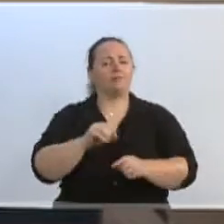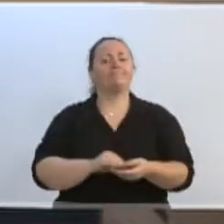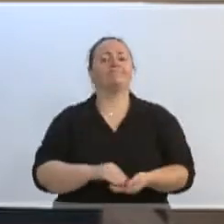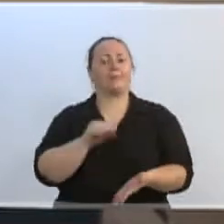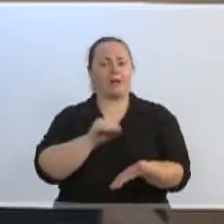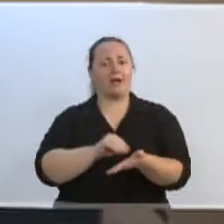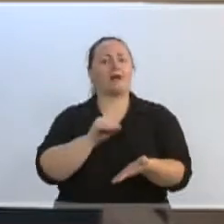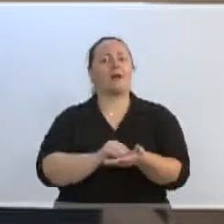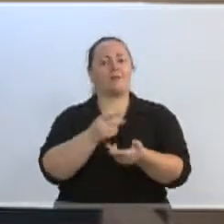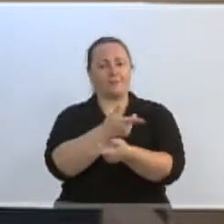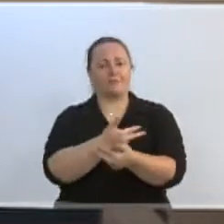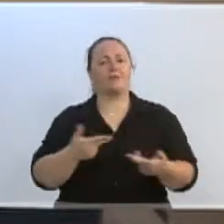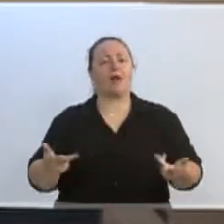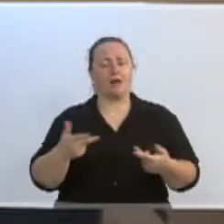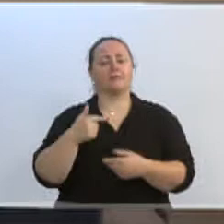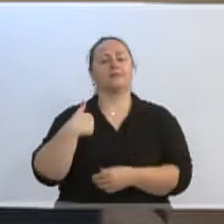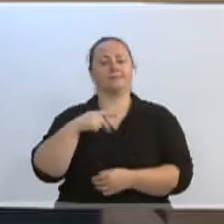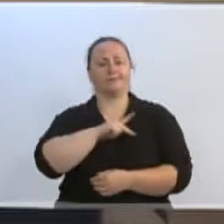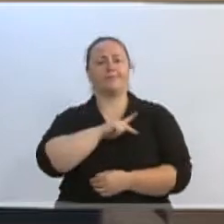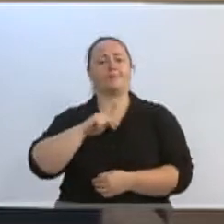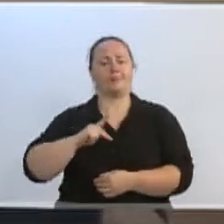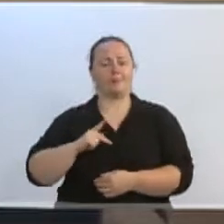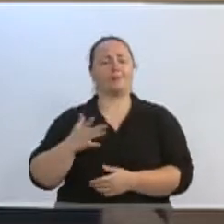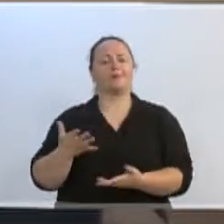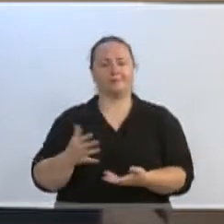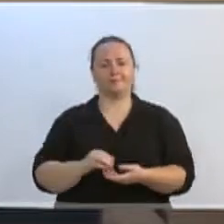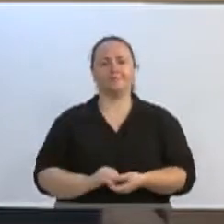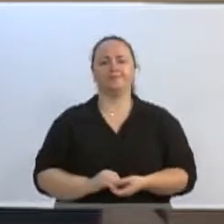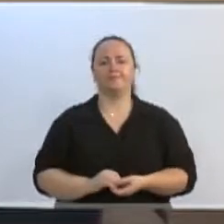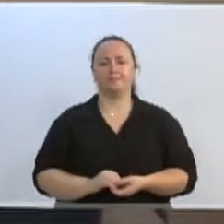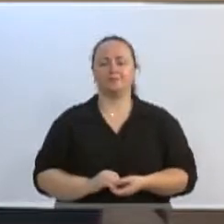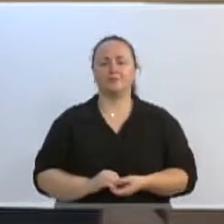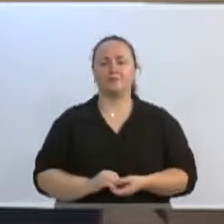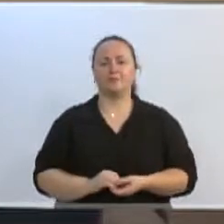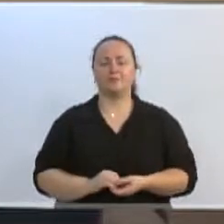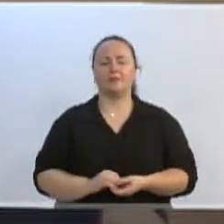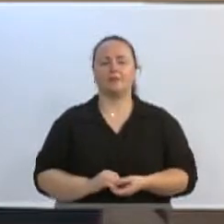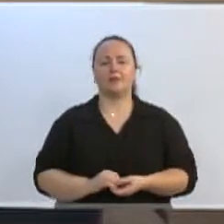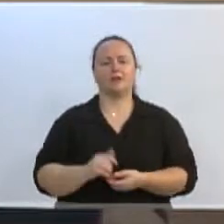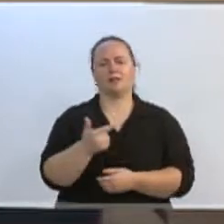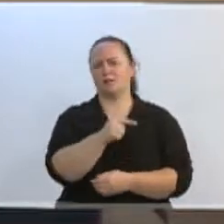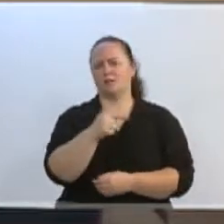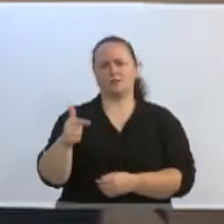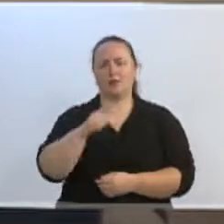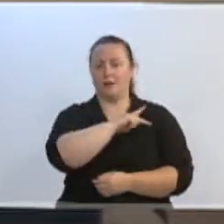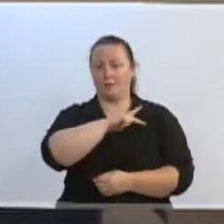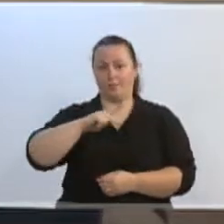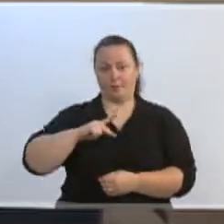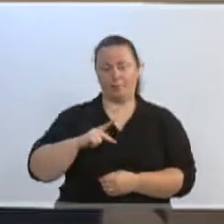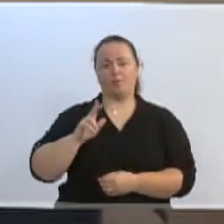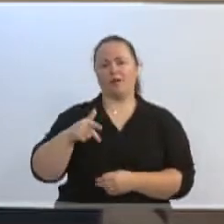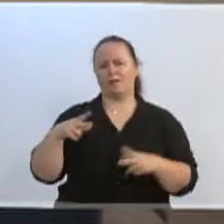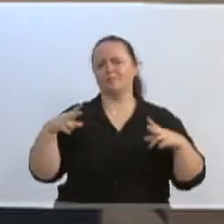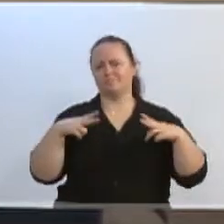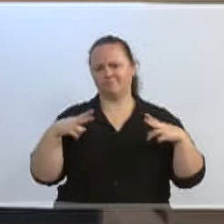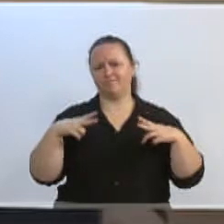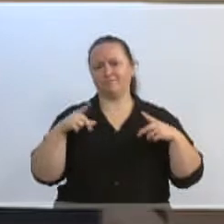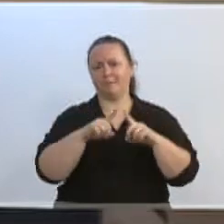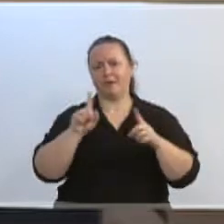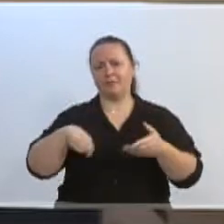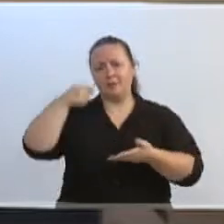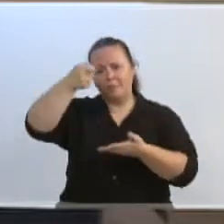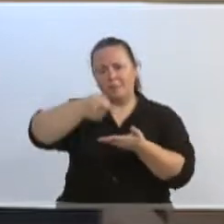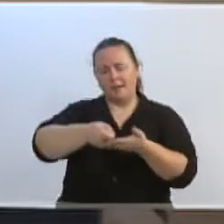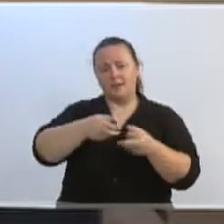quando alguém vai em um hospital público é uma cidade que não na verdade não temos hospitais públicos aqui são privados mas são custeados também